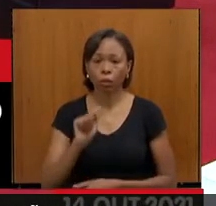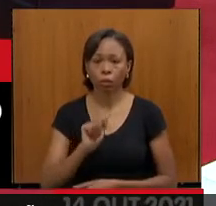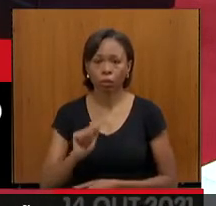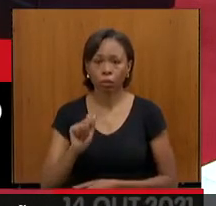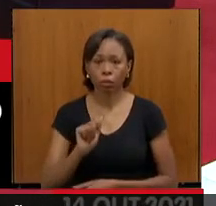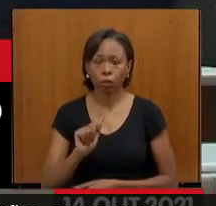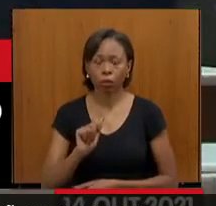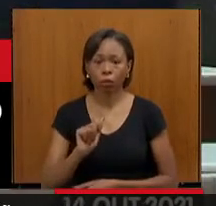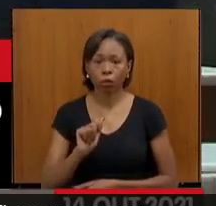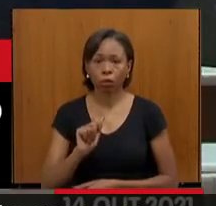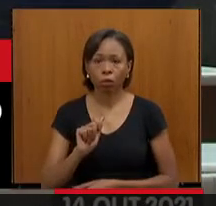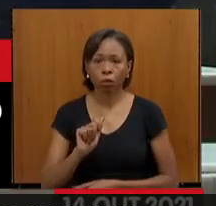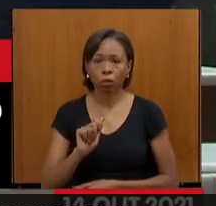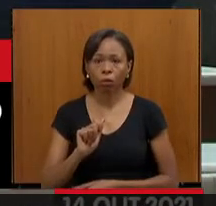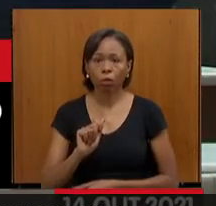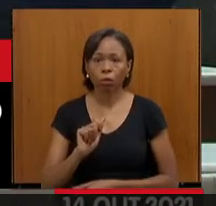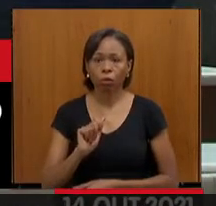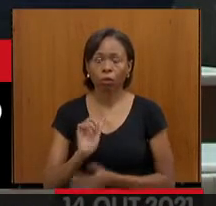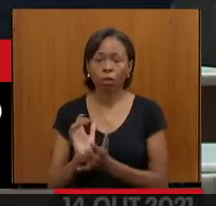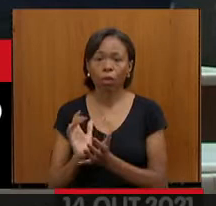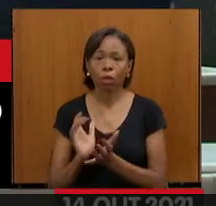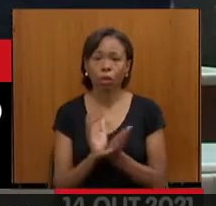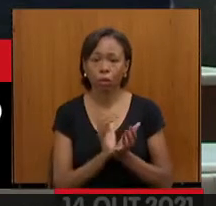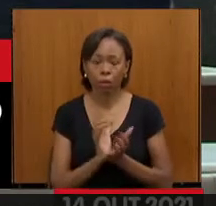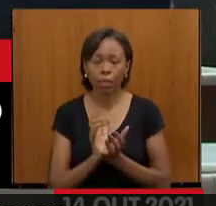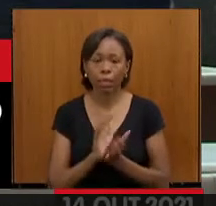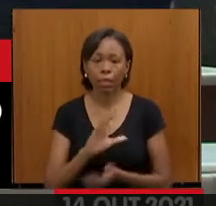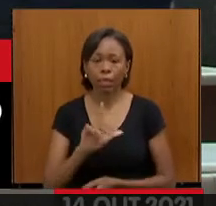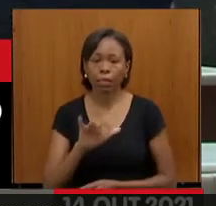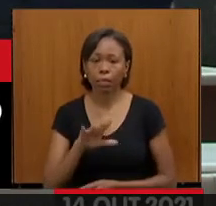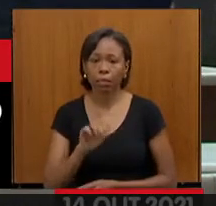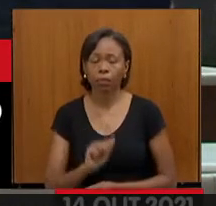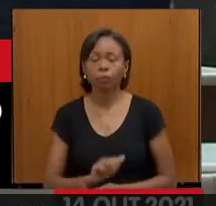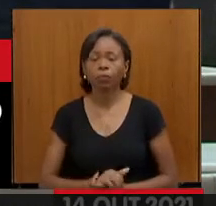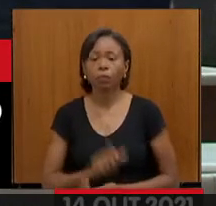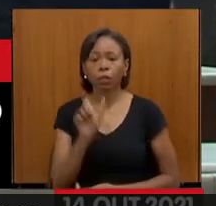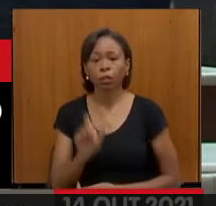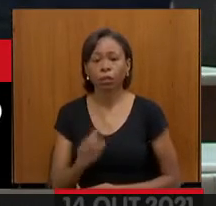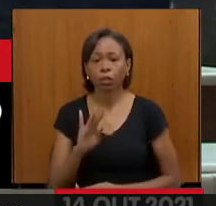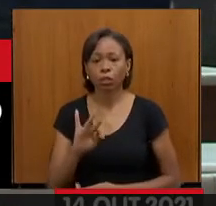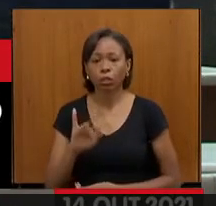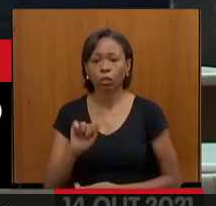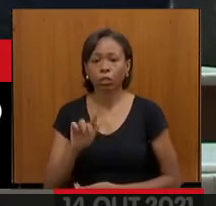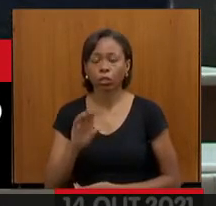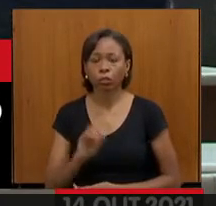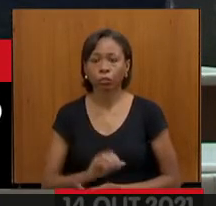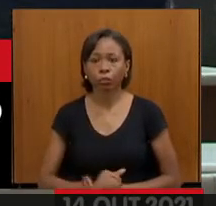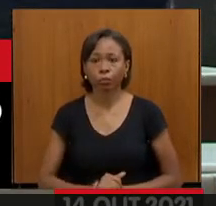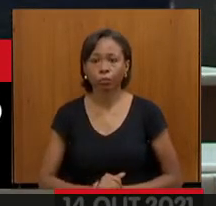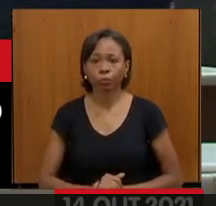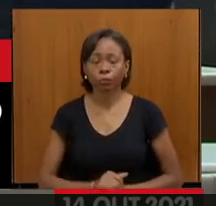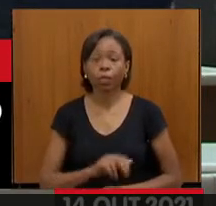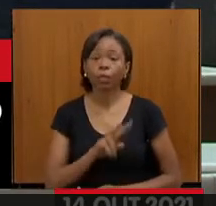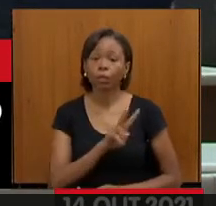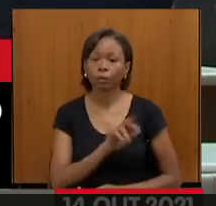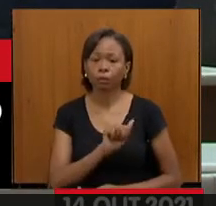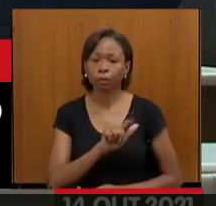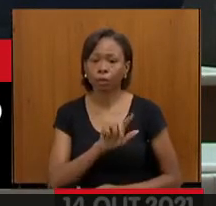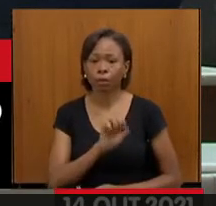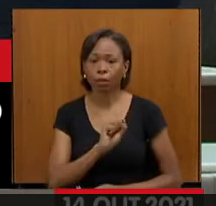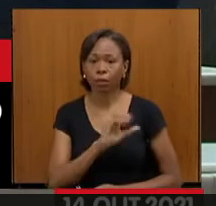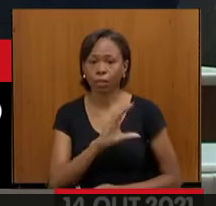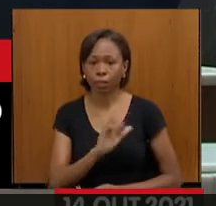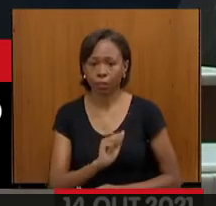Tiago Bajur, senhora membro da Associação Brasileira de Enfermagem e Terapia Intensiva, Valesca de Almeida